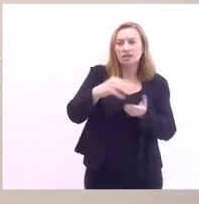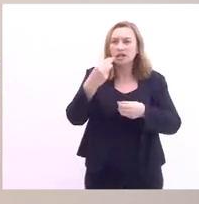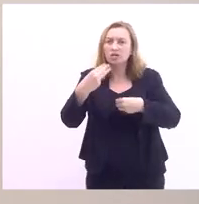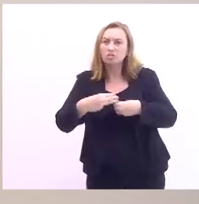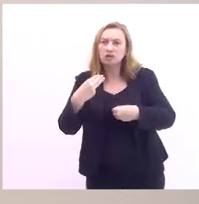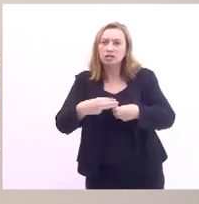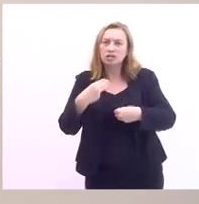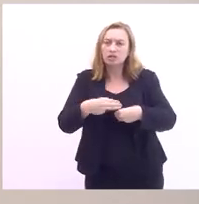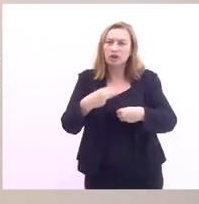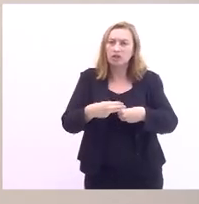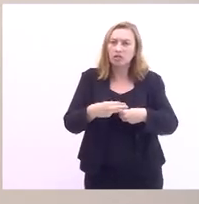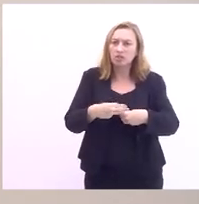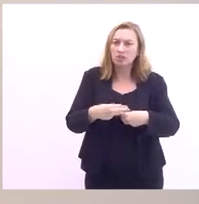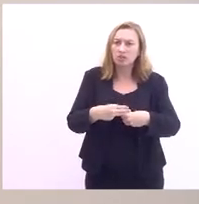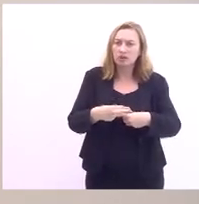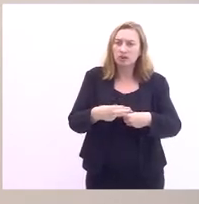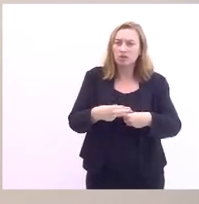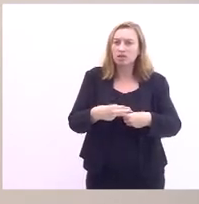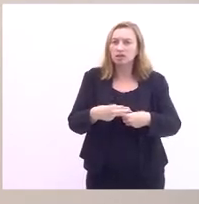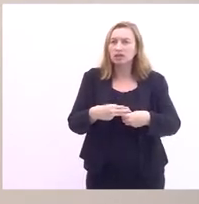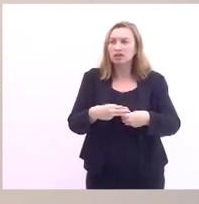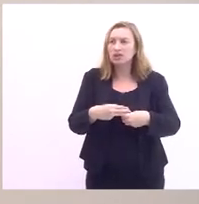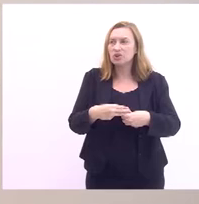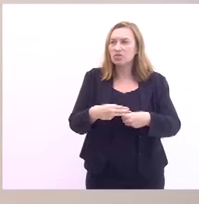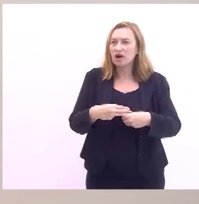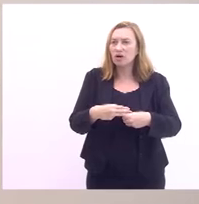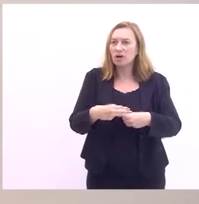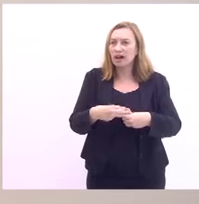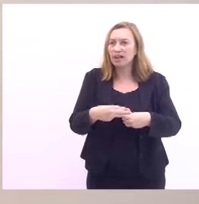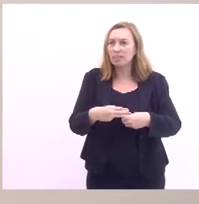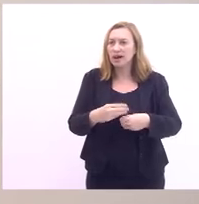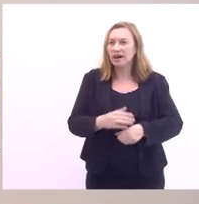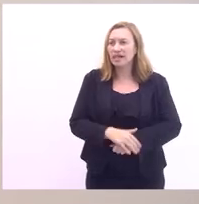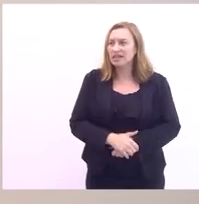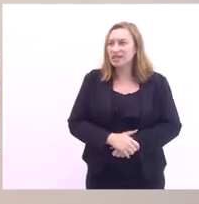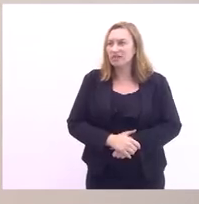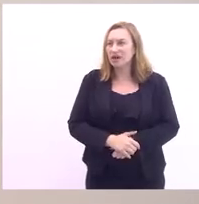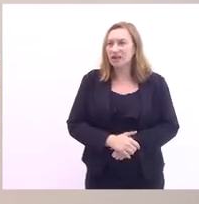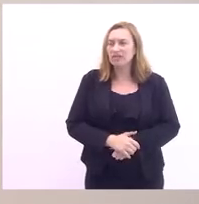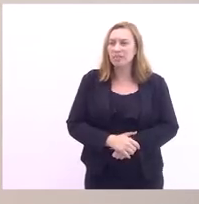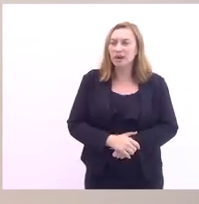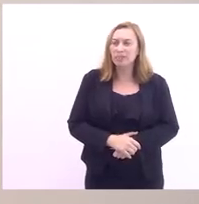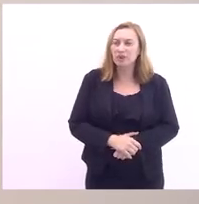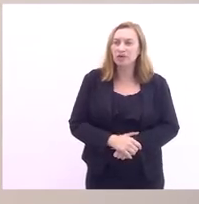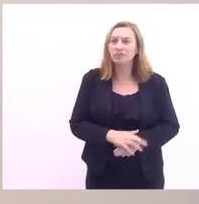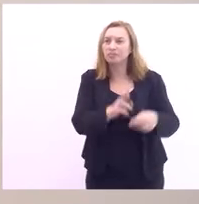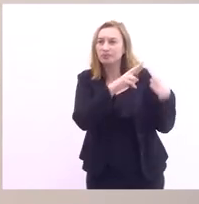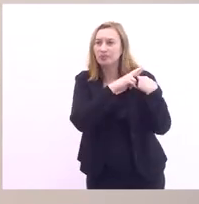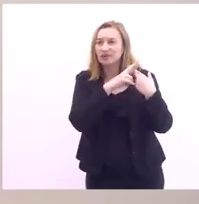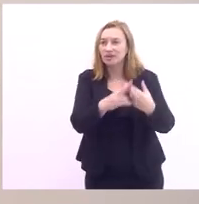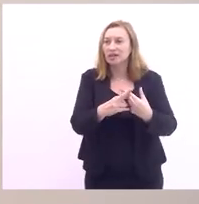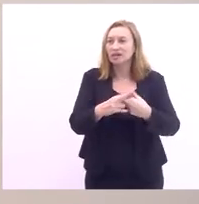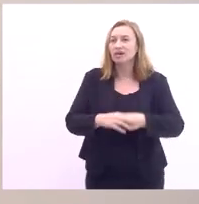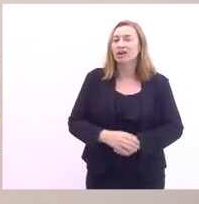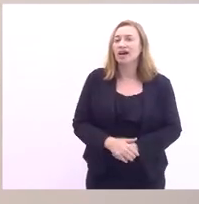Região Oceânica, e percebi que é vereador também, Guilherme Brasil, responsável da